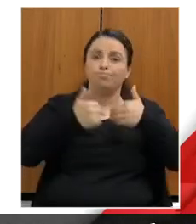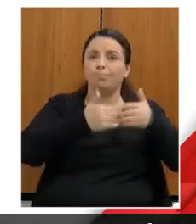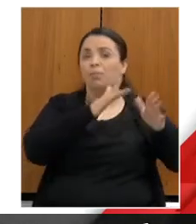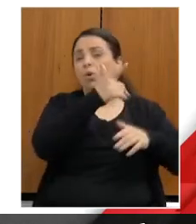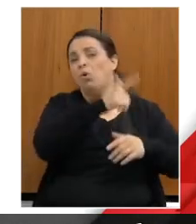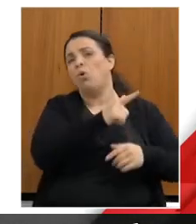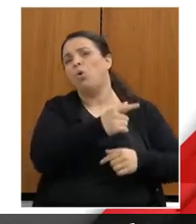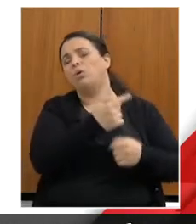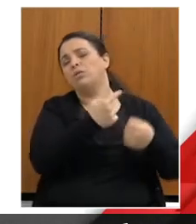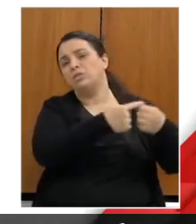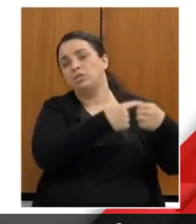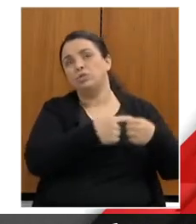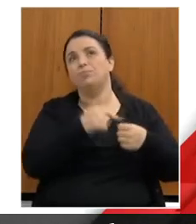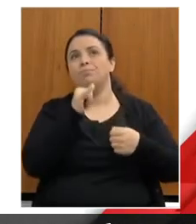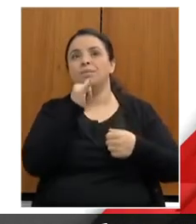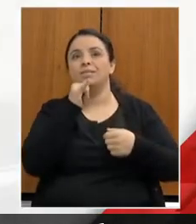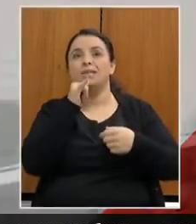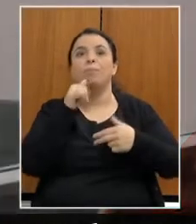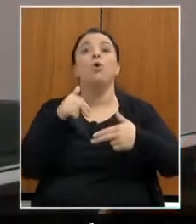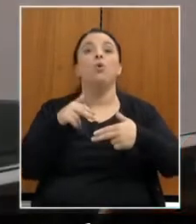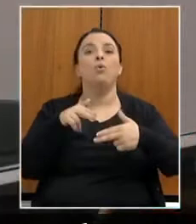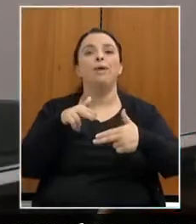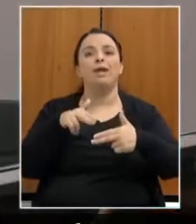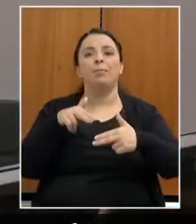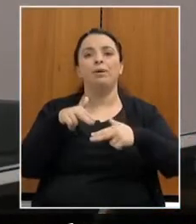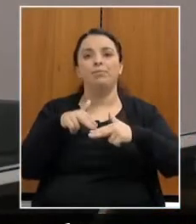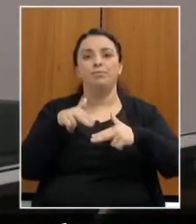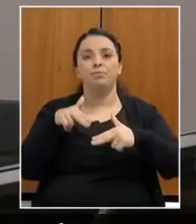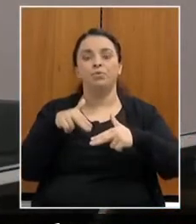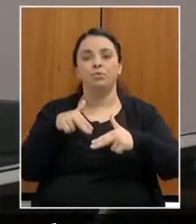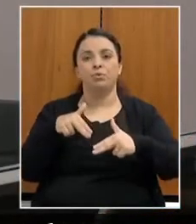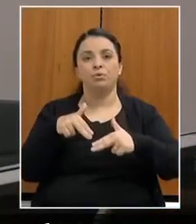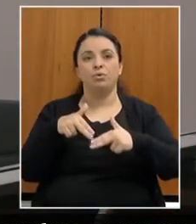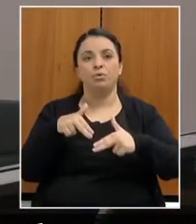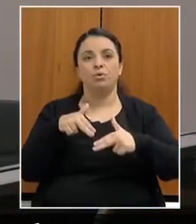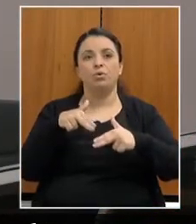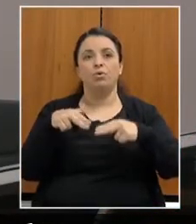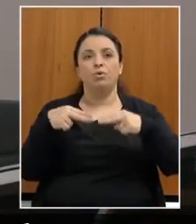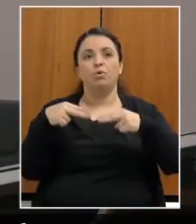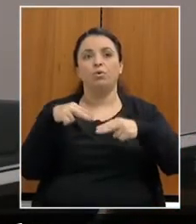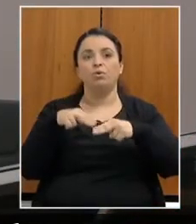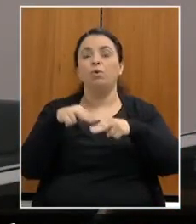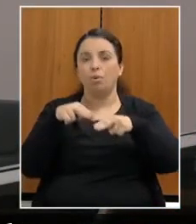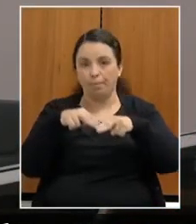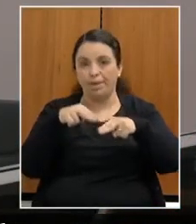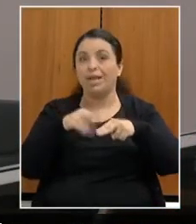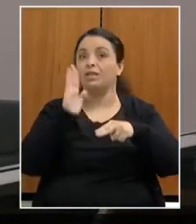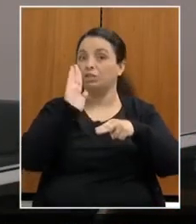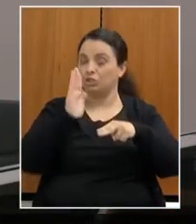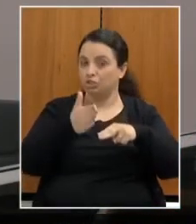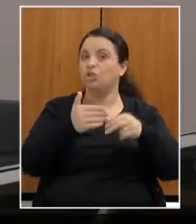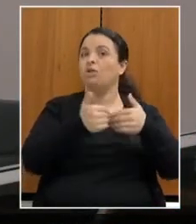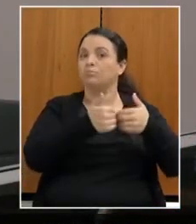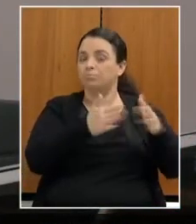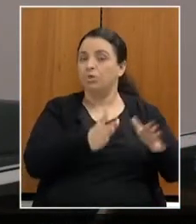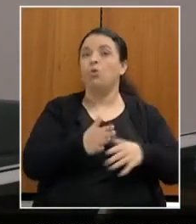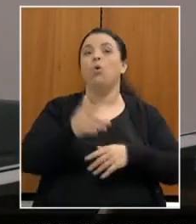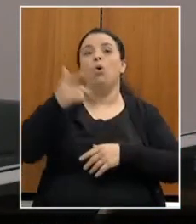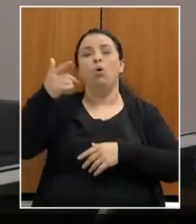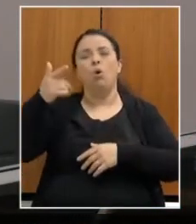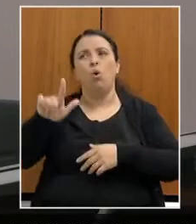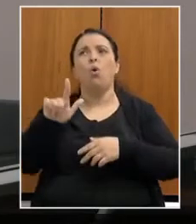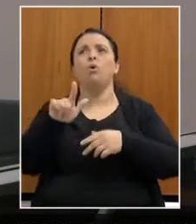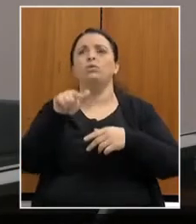em Uberaba na semana passada lançando na região do Triângulo Sul. Estive também em Patos de Minas, mês